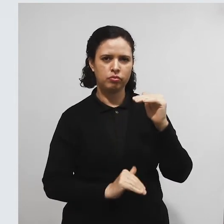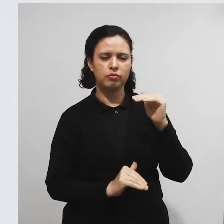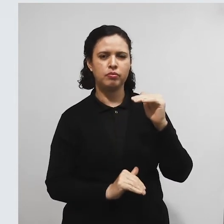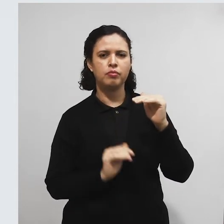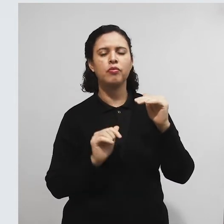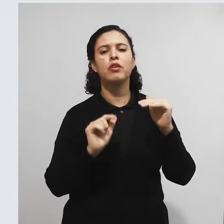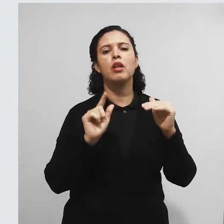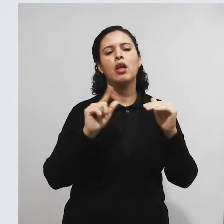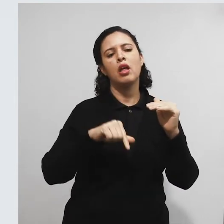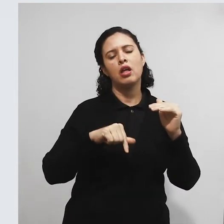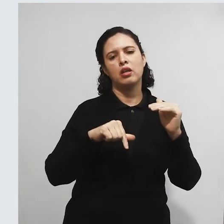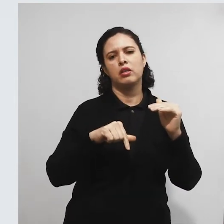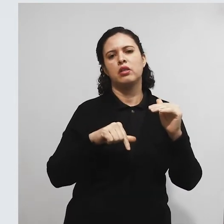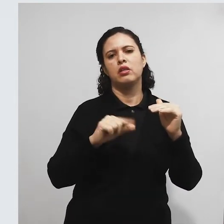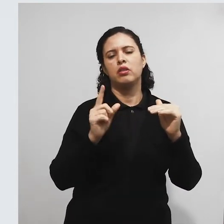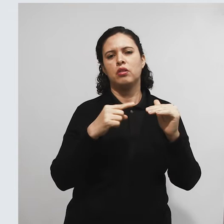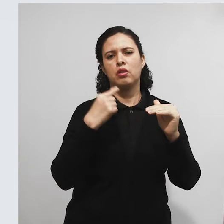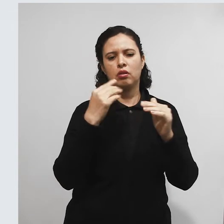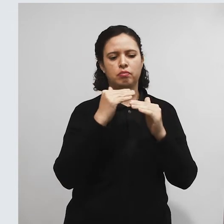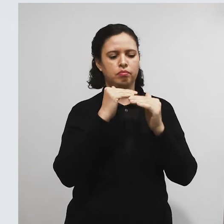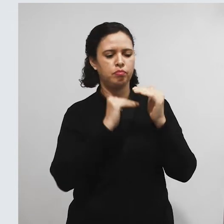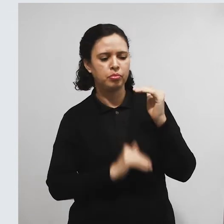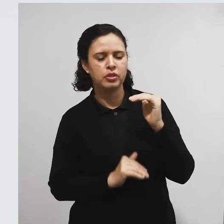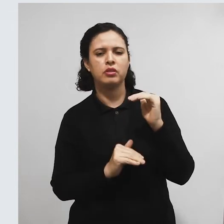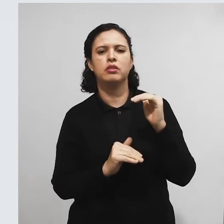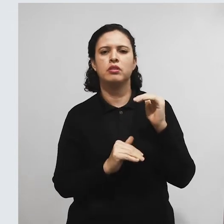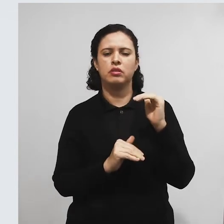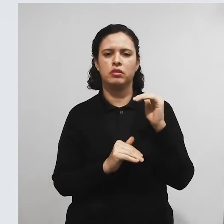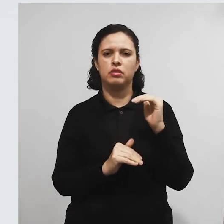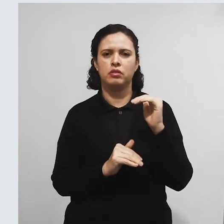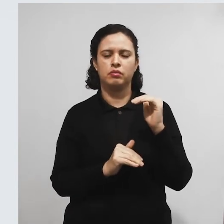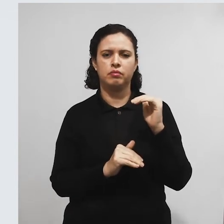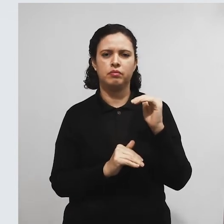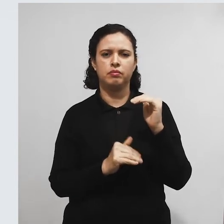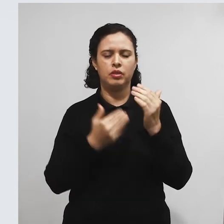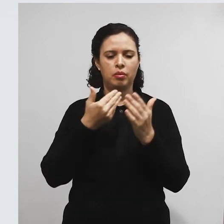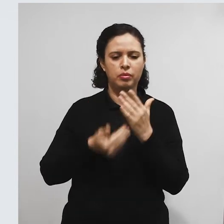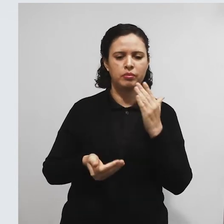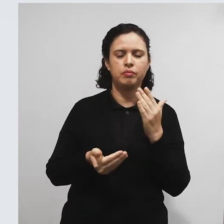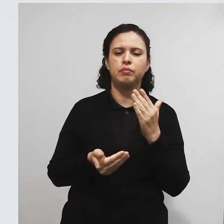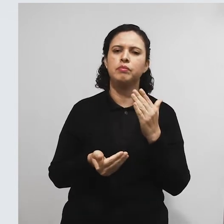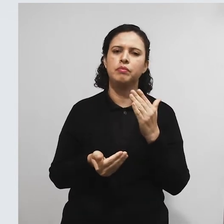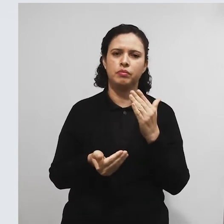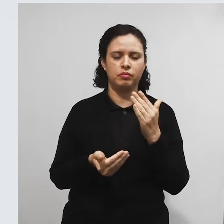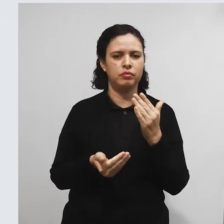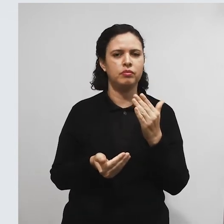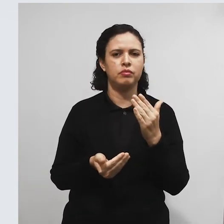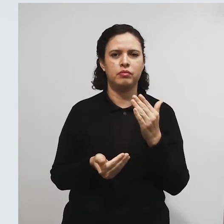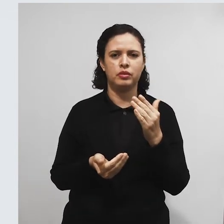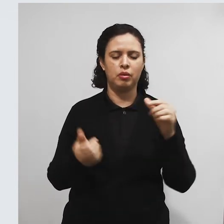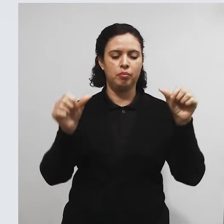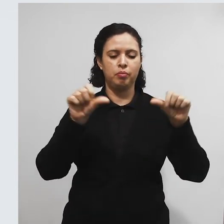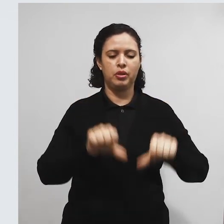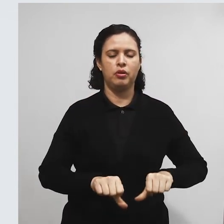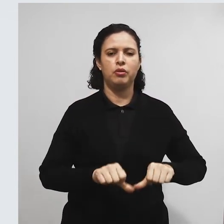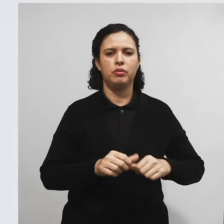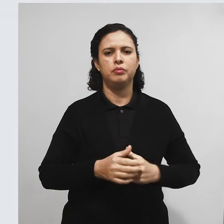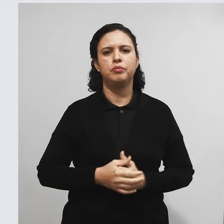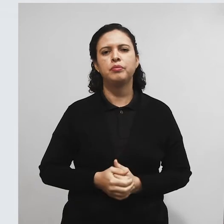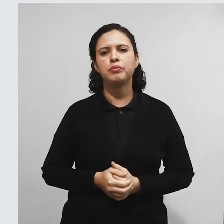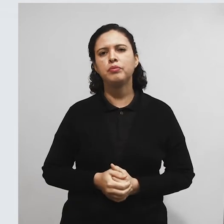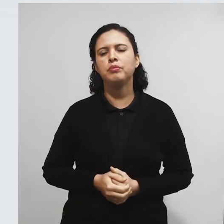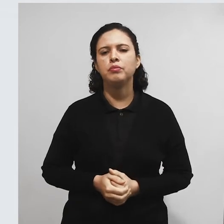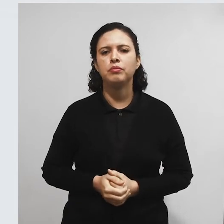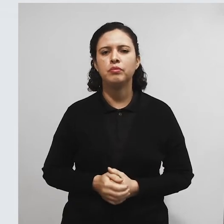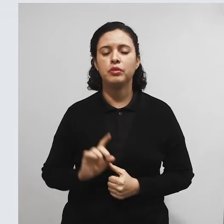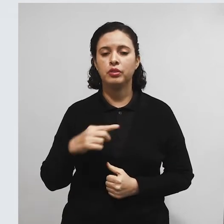de desfavorecimento, de desclassificação, numa hierarquia de pior. né? Então, o